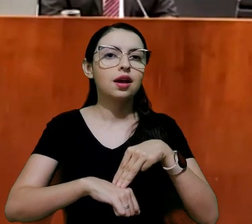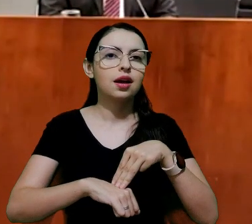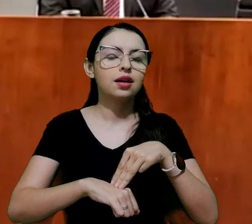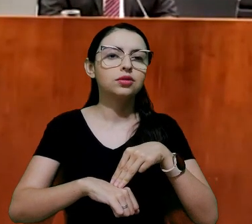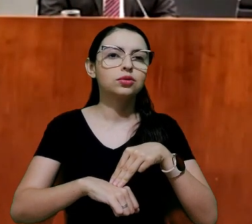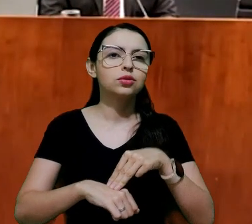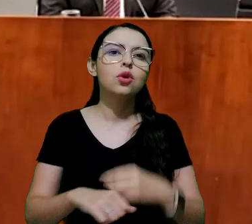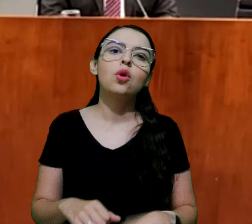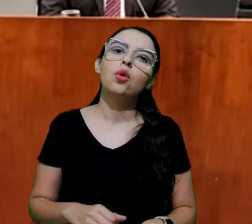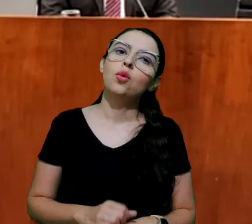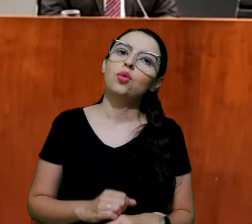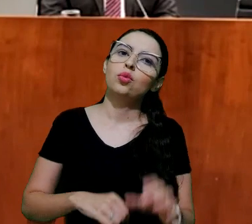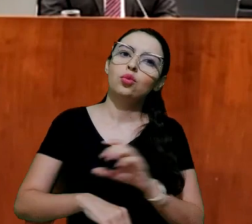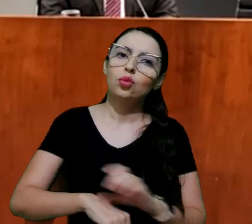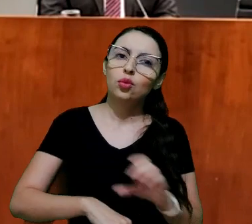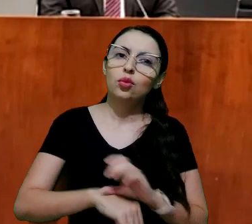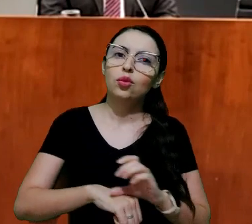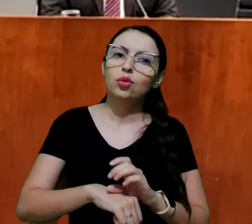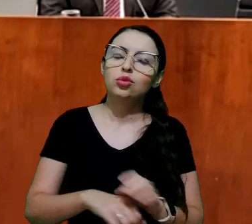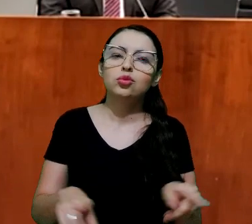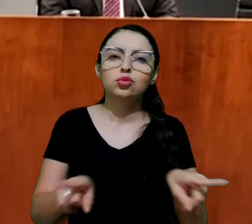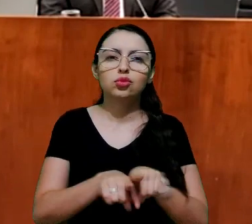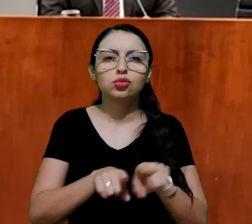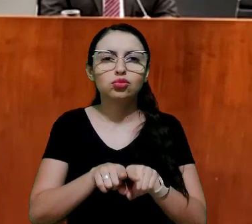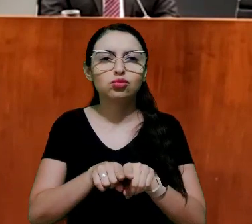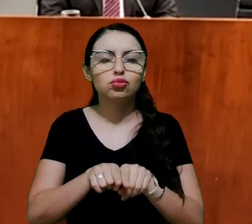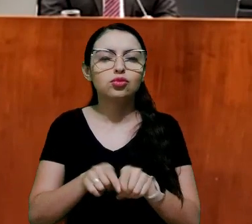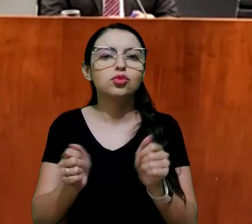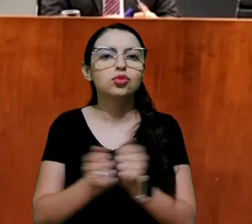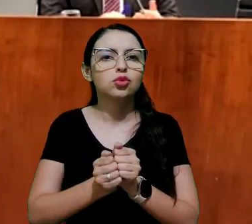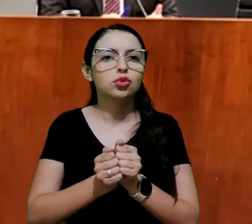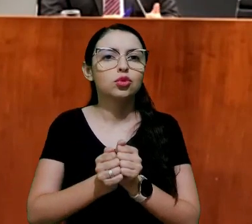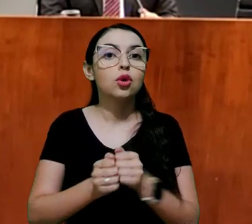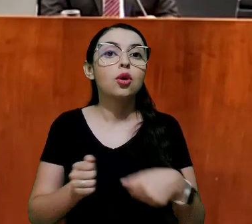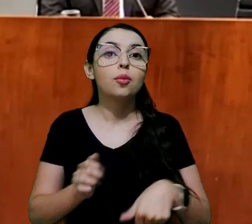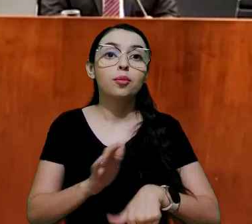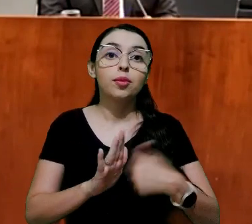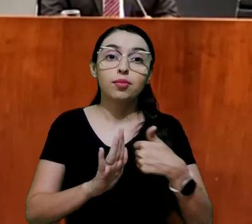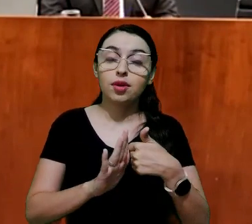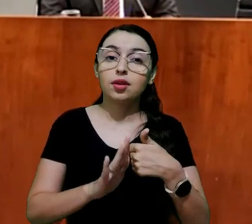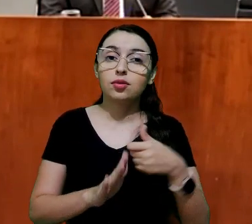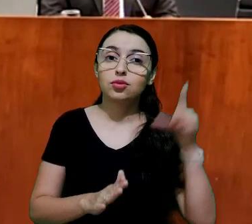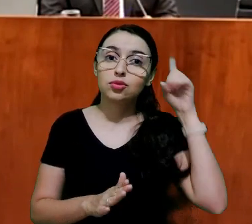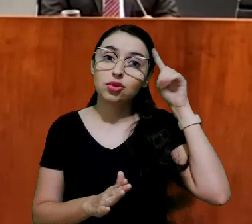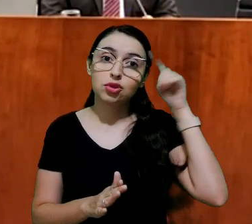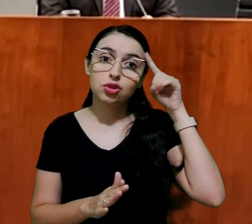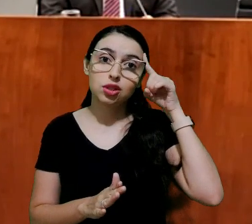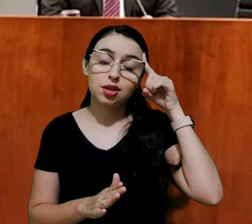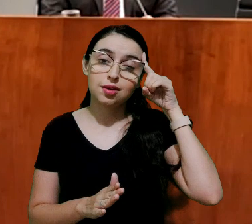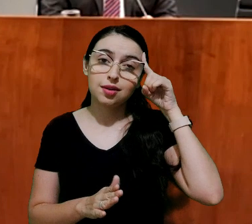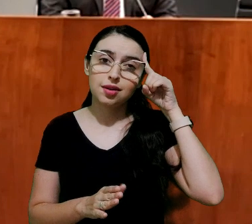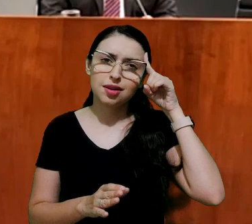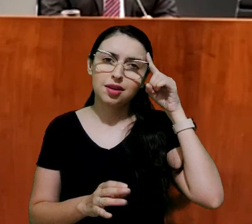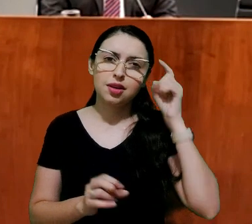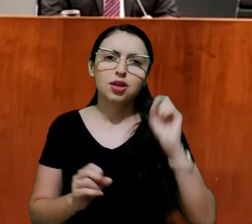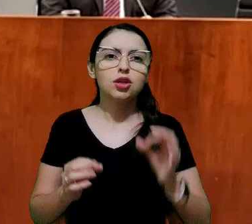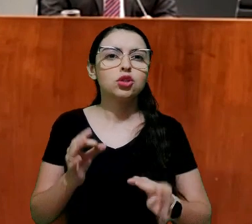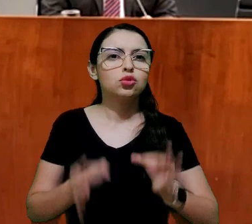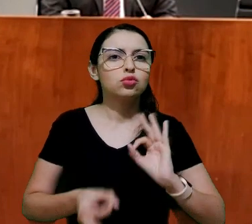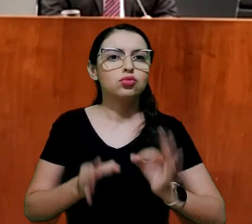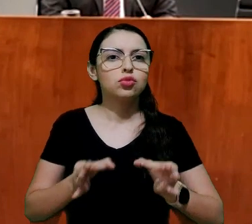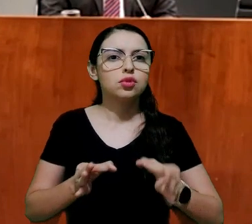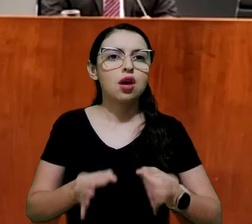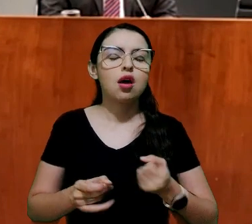primeiro dia deste evento está destinado à discussão da teoria geral do direito das sucessões, bem